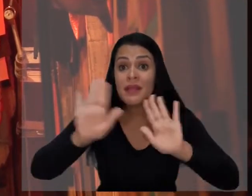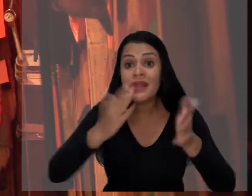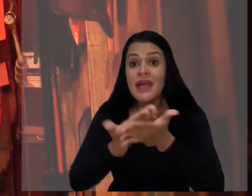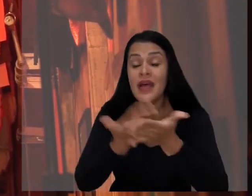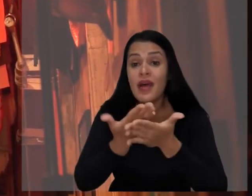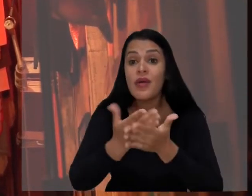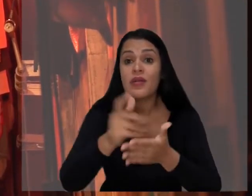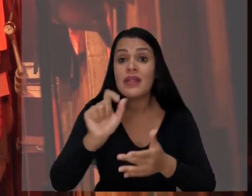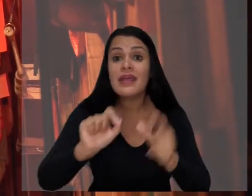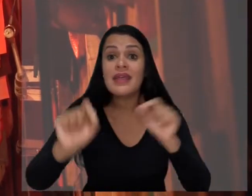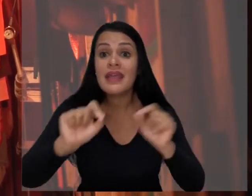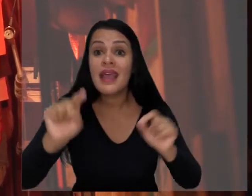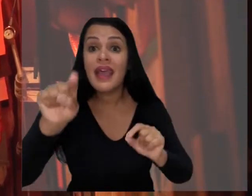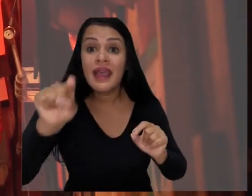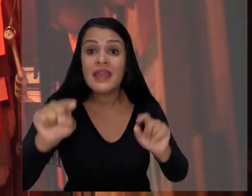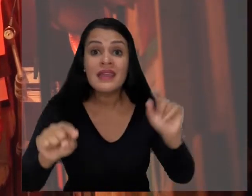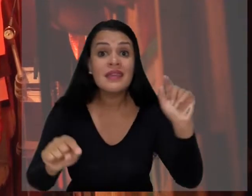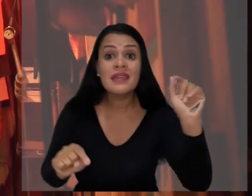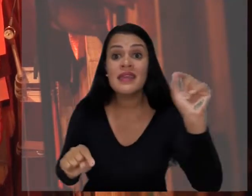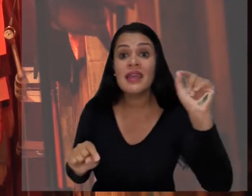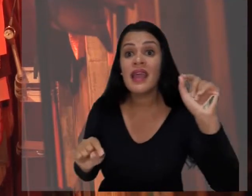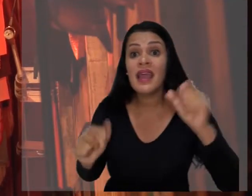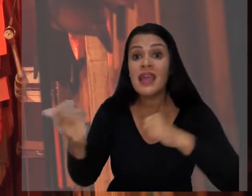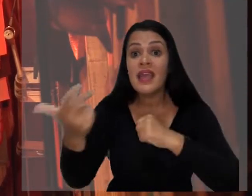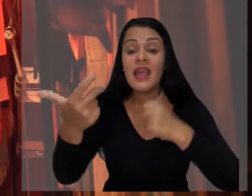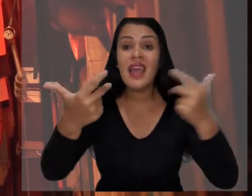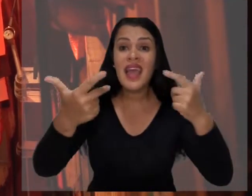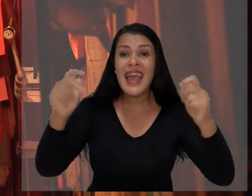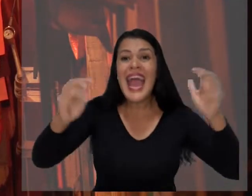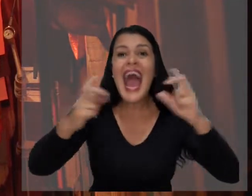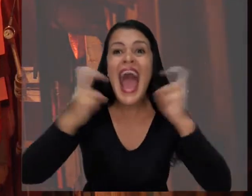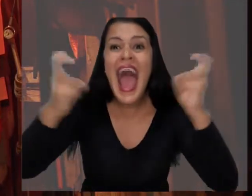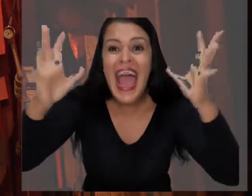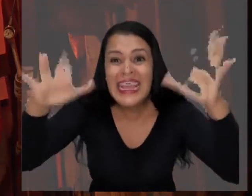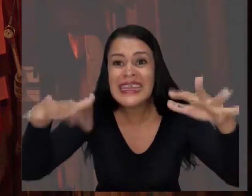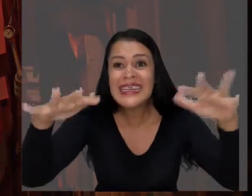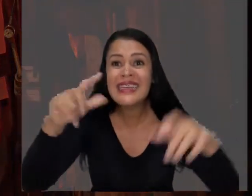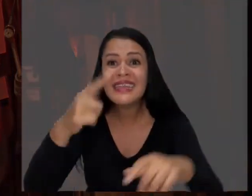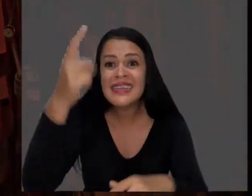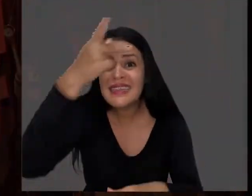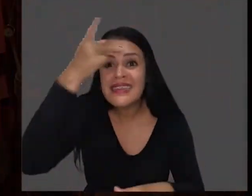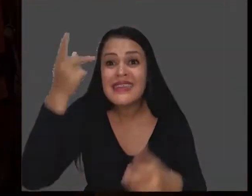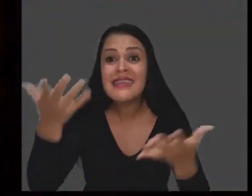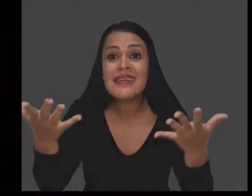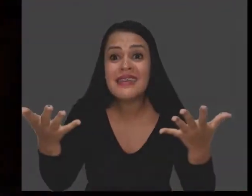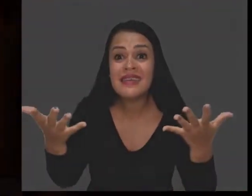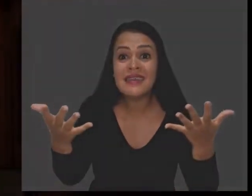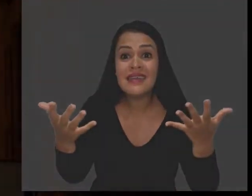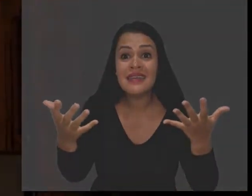aí? Tem alguém aí? Tem alguém aí?